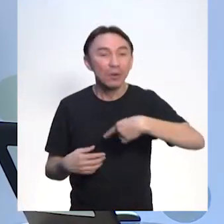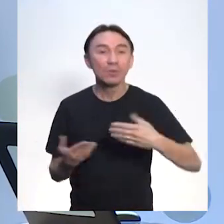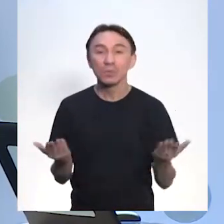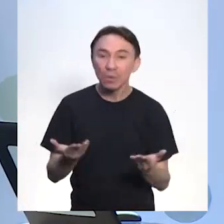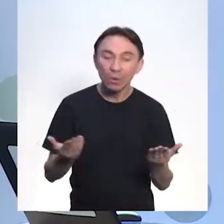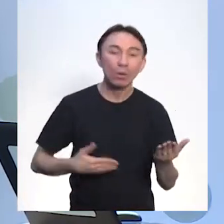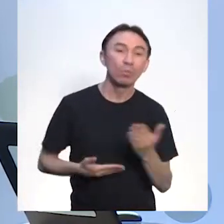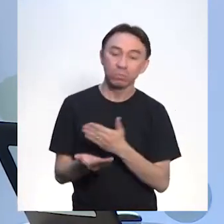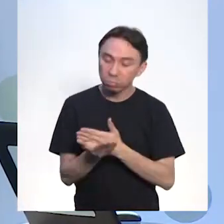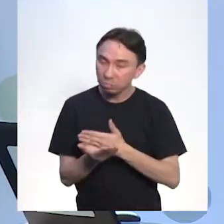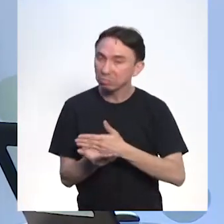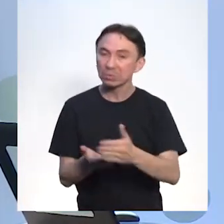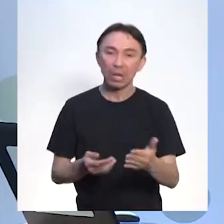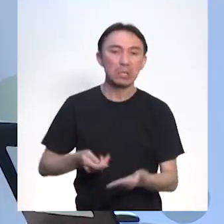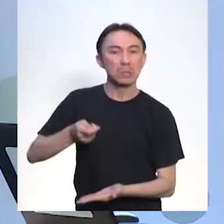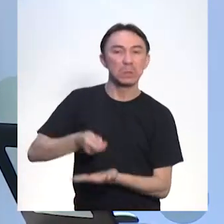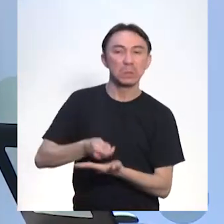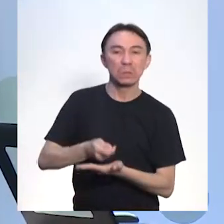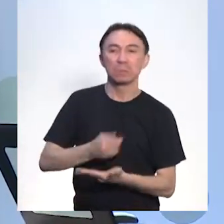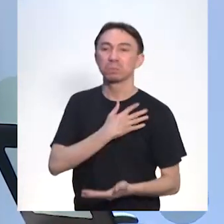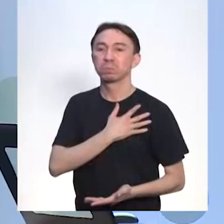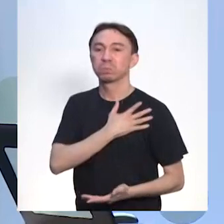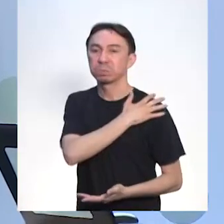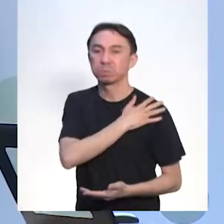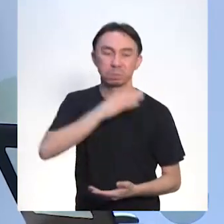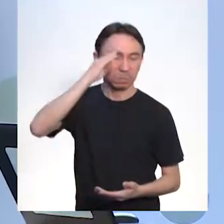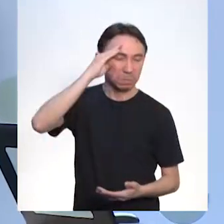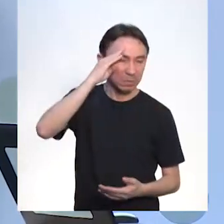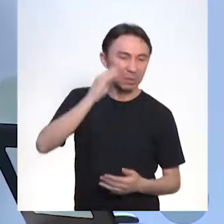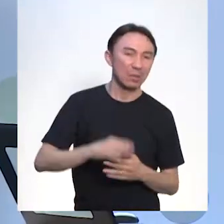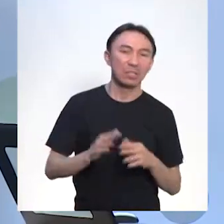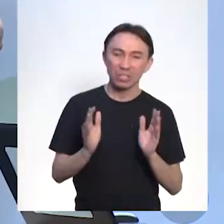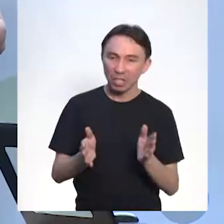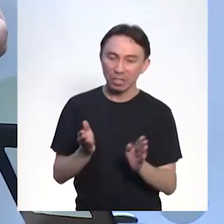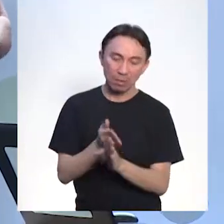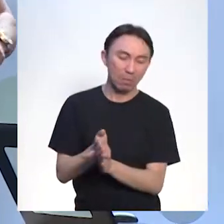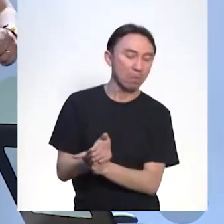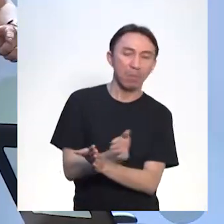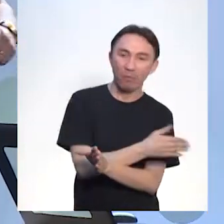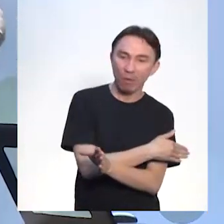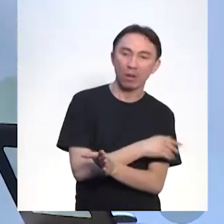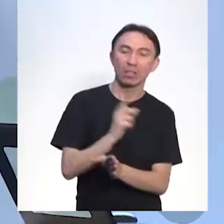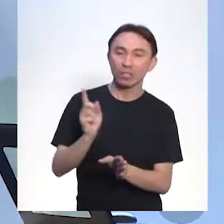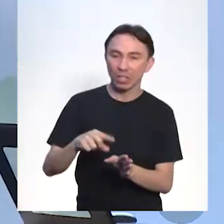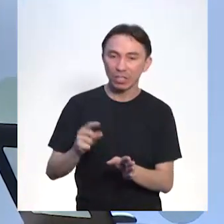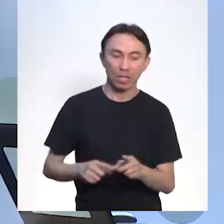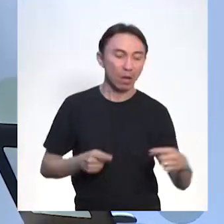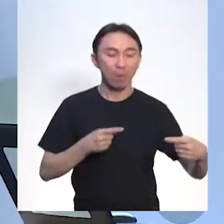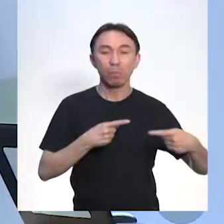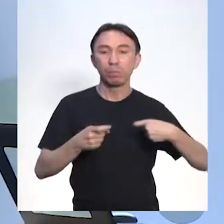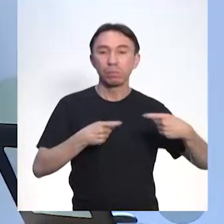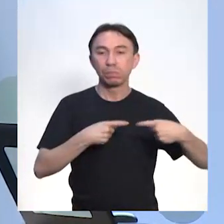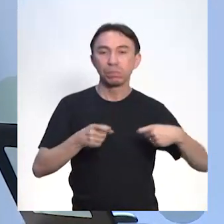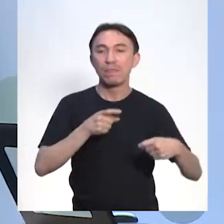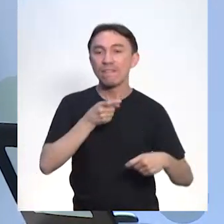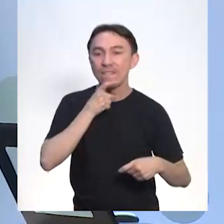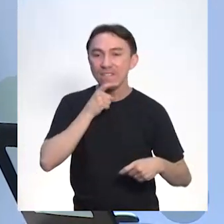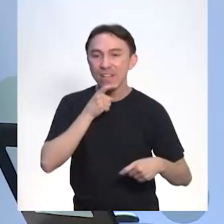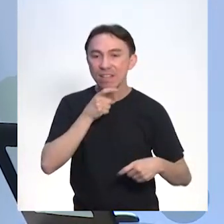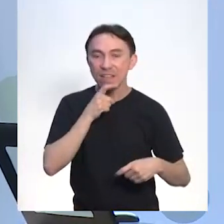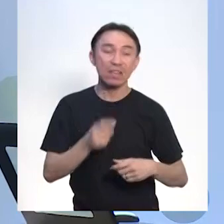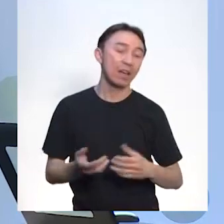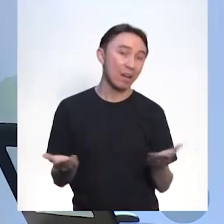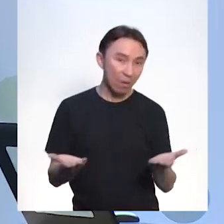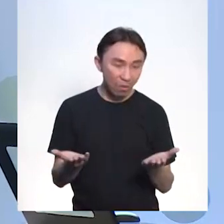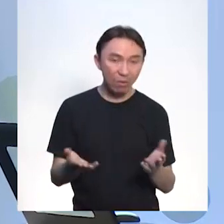militares, fizemos toda a parte aí da Guerra Fria e agora nós iremos ampliar os